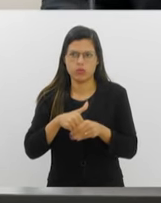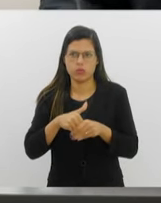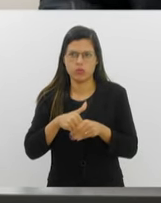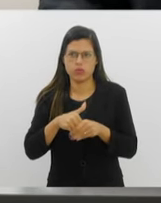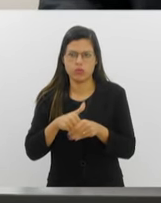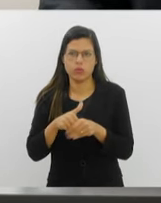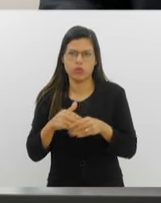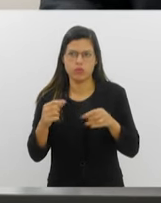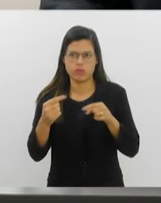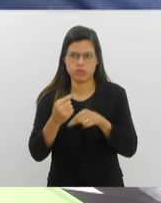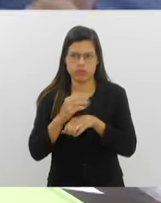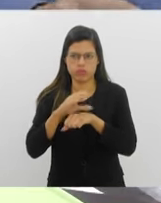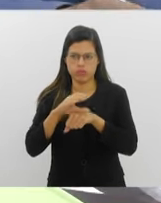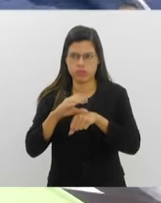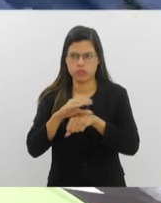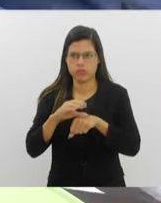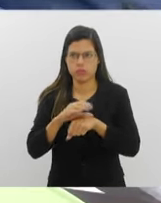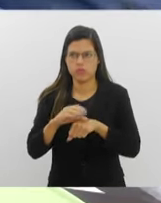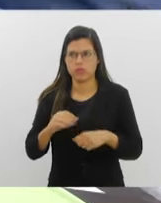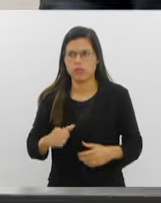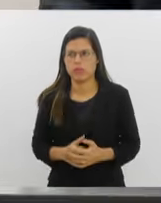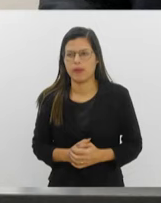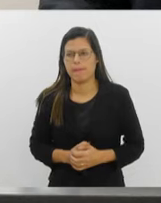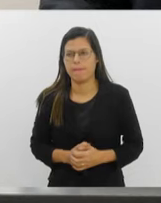pela inconstitucionalidade. Então, por